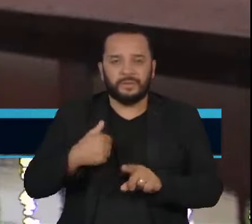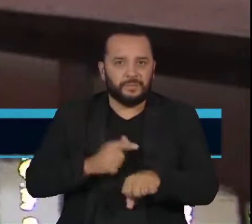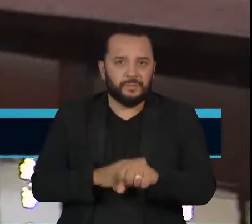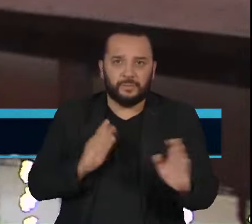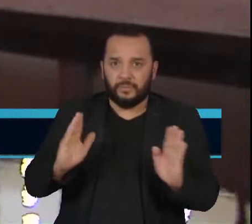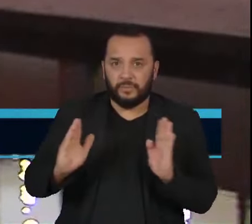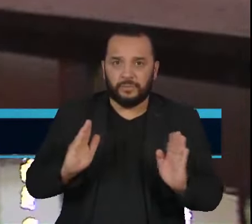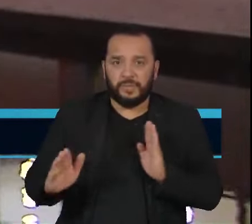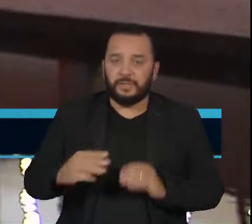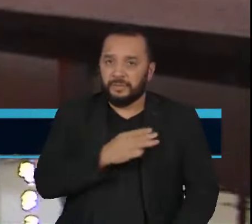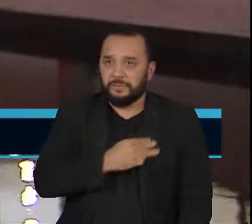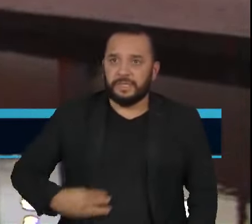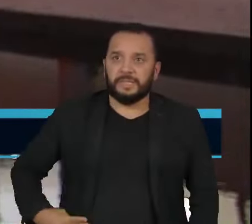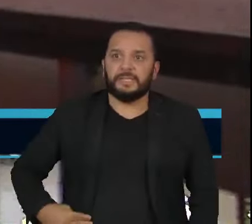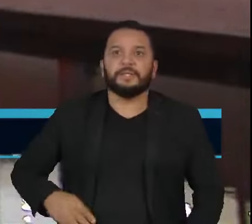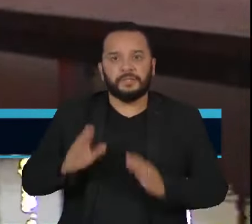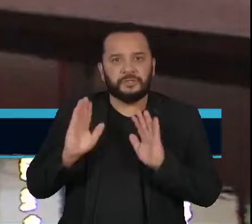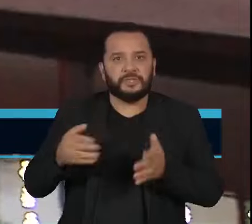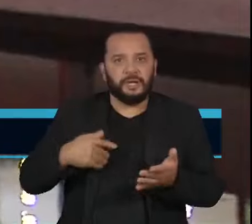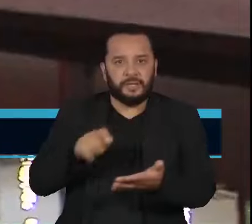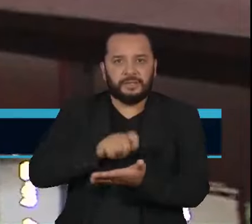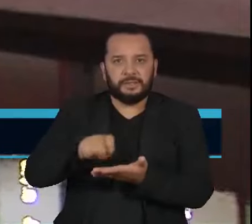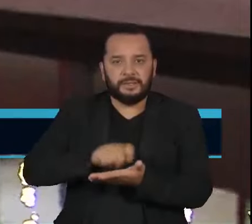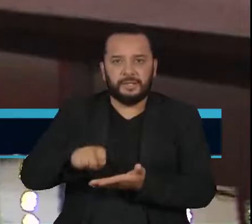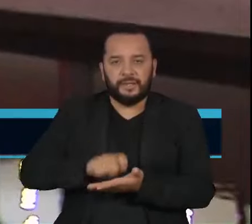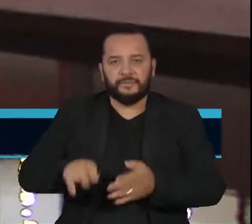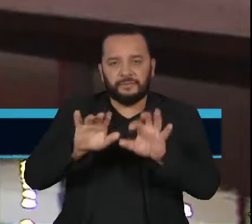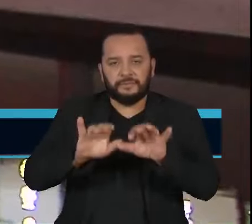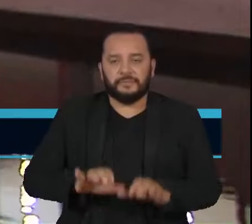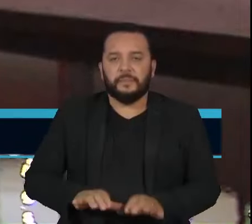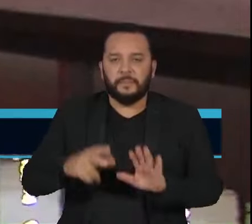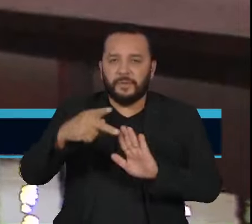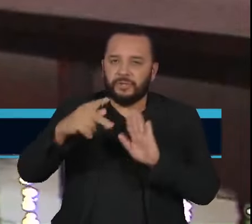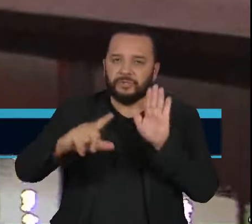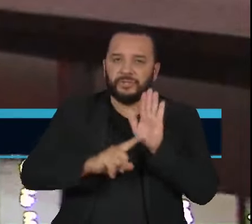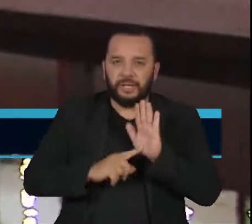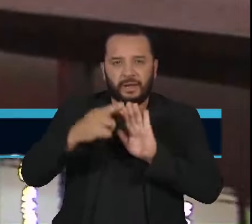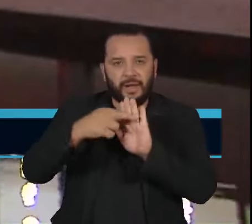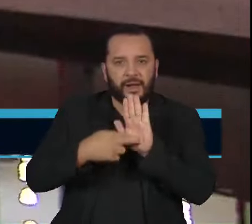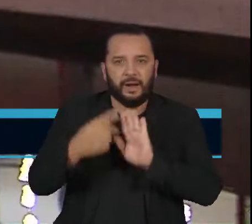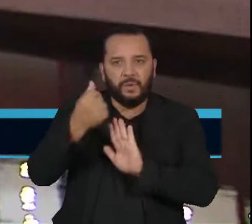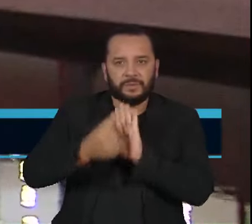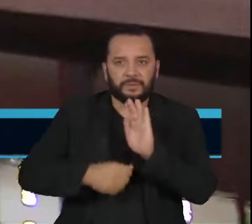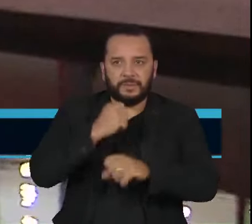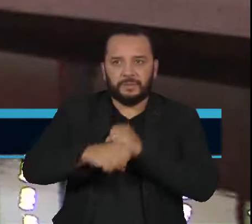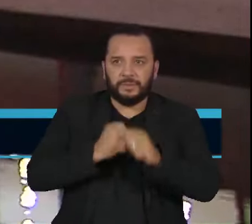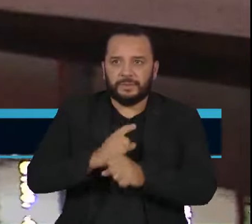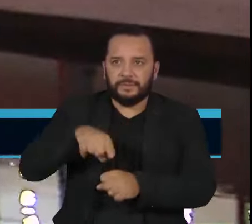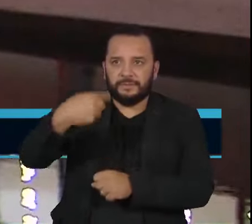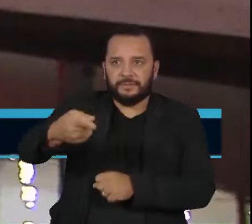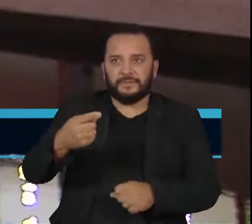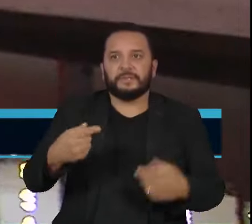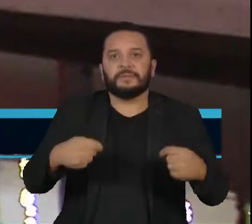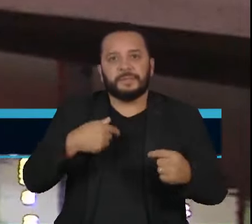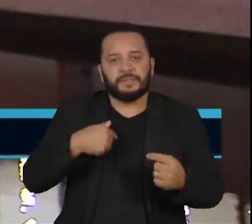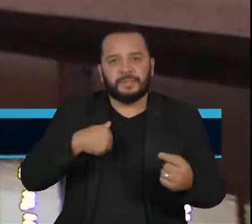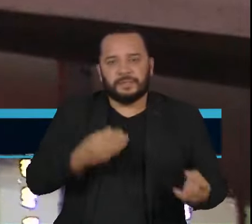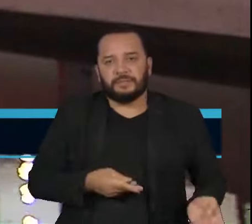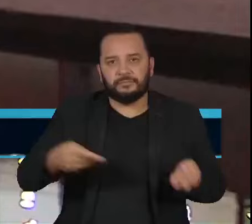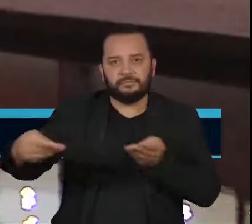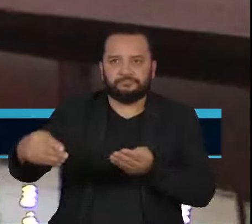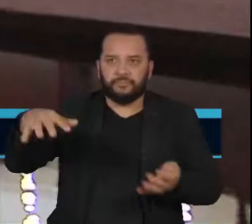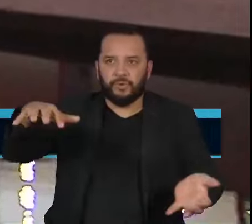momento em que os ministros escrevem o projeto de lei de diretrizes orçamentárias do ano que vem, que precisa ser entregue ao